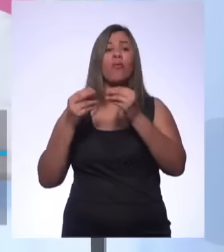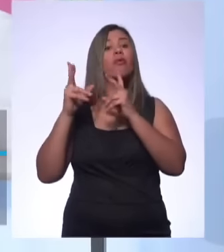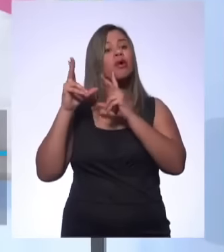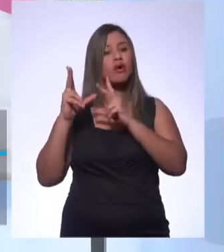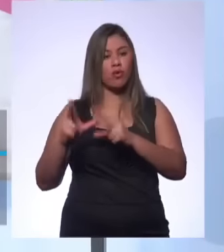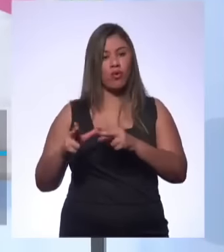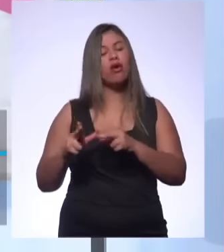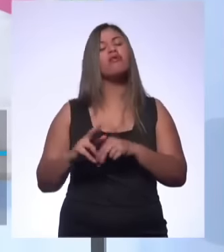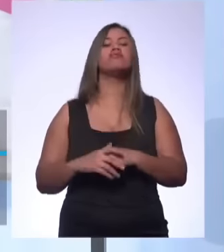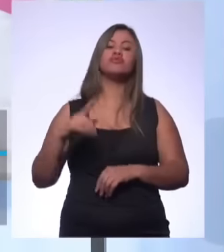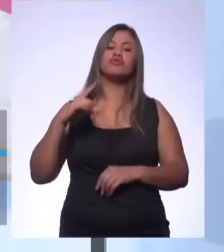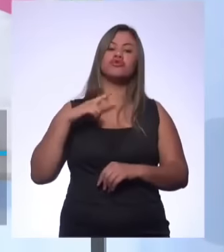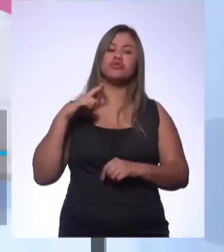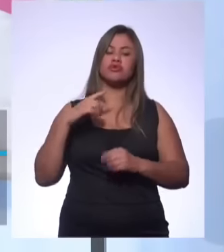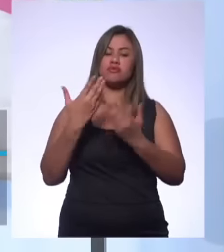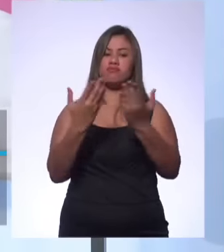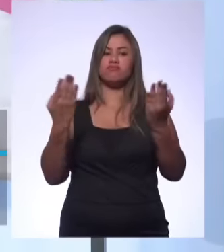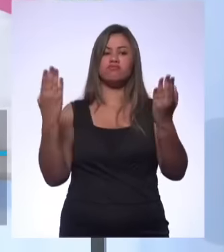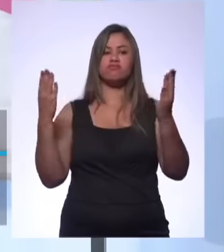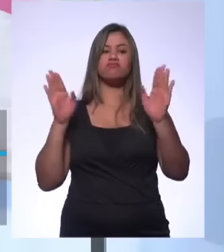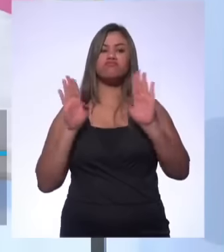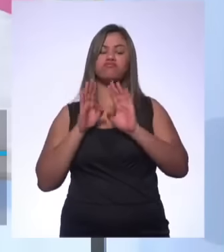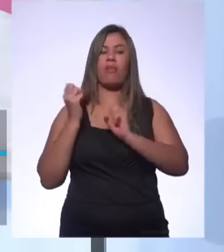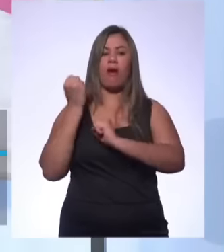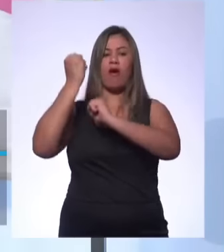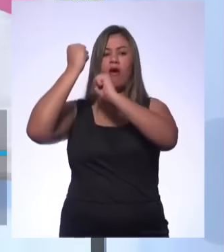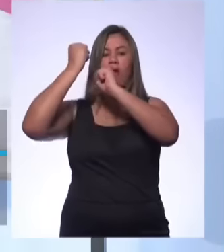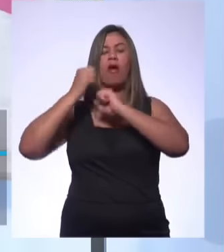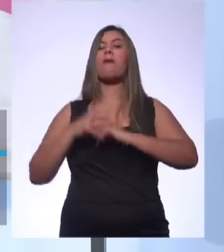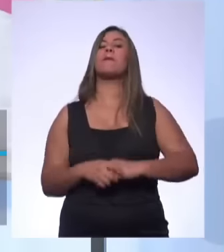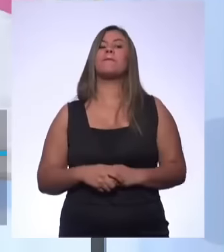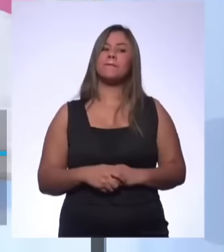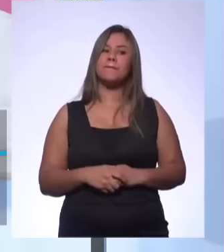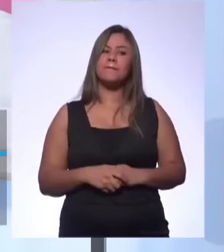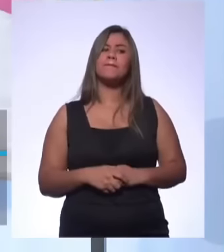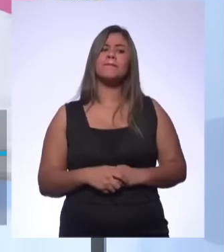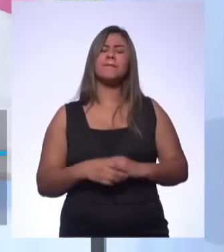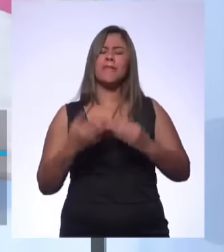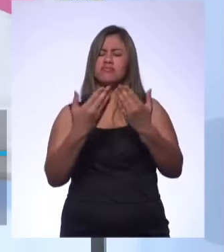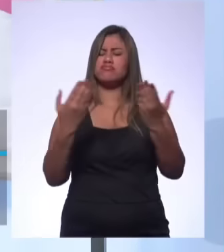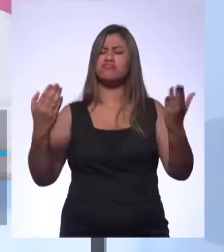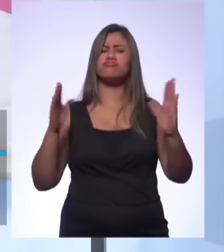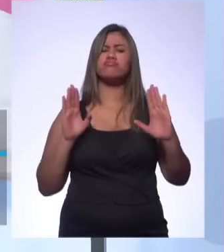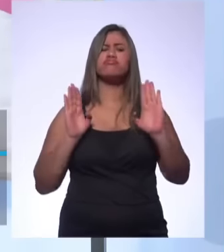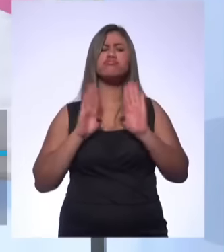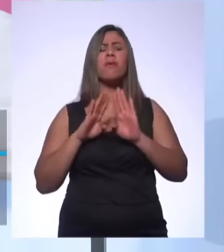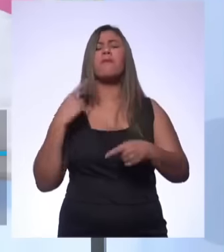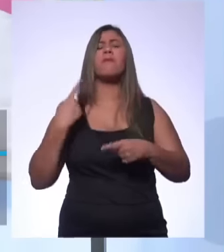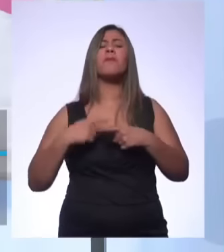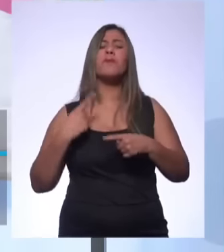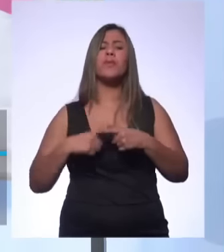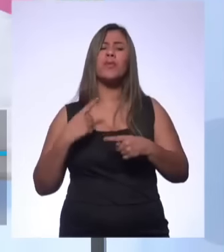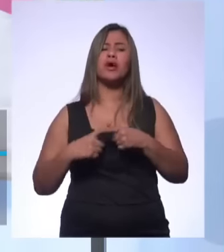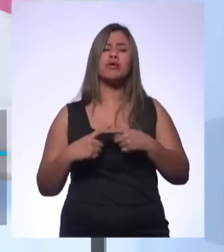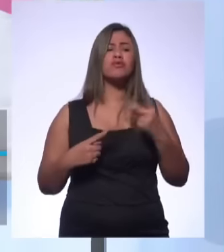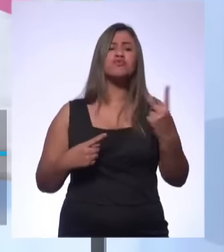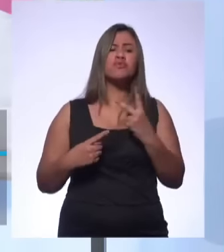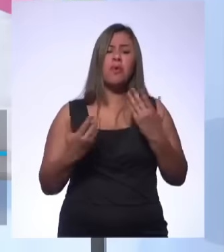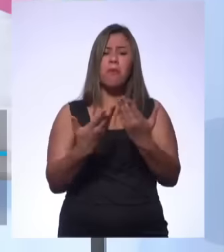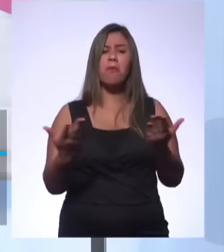uma fortificação. Era uma cidade que tinha uma fortificação. Por que tinha fortificação? Tanto os burgos quanto os